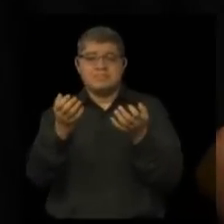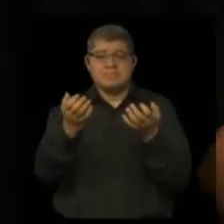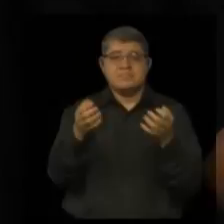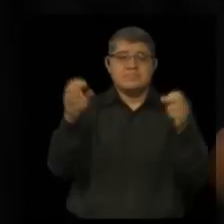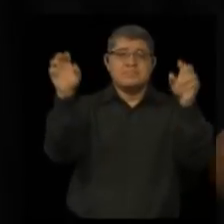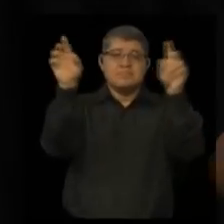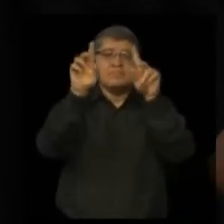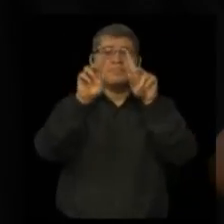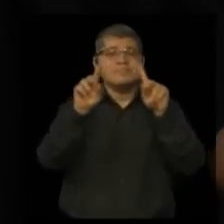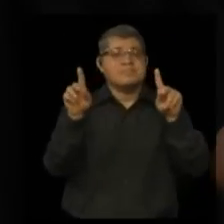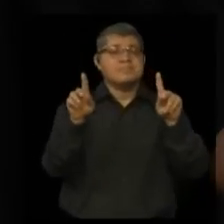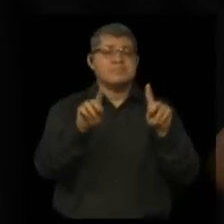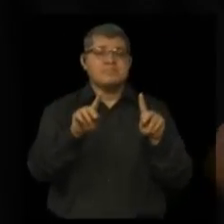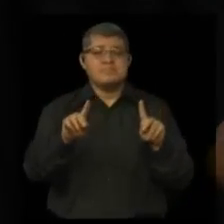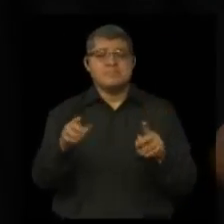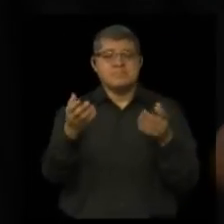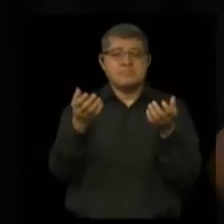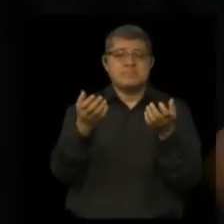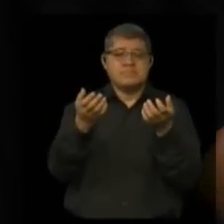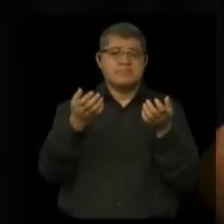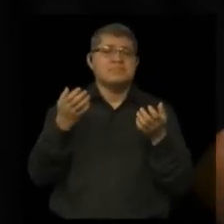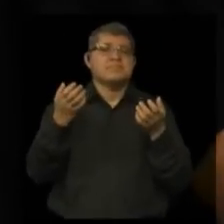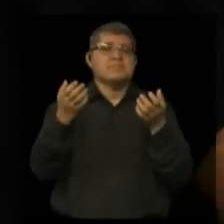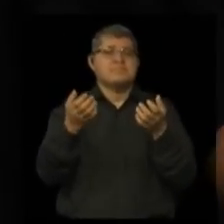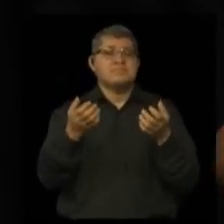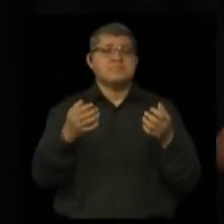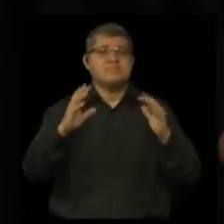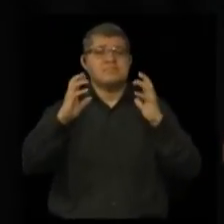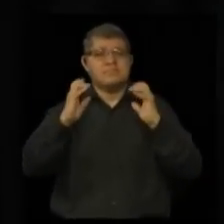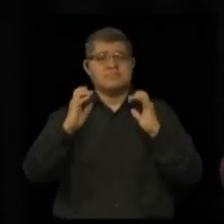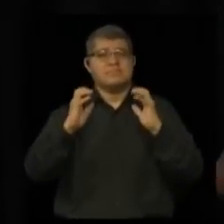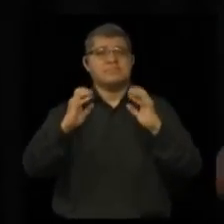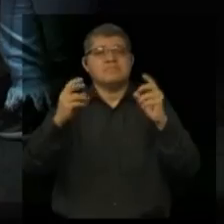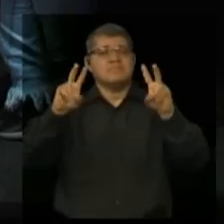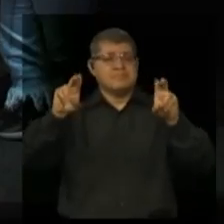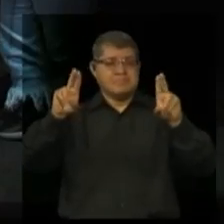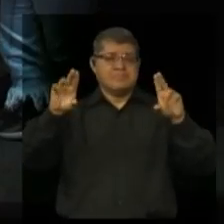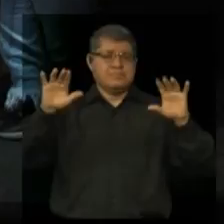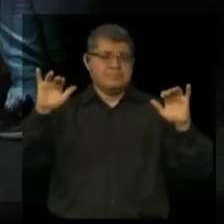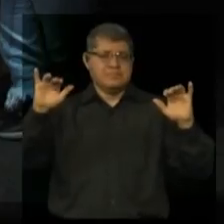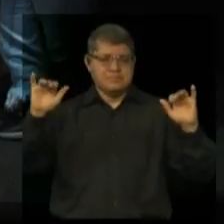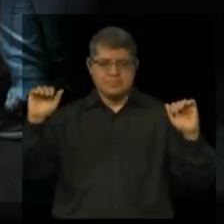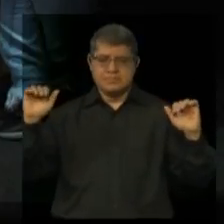Queremos paz, guerra jamais.